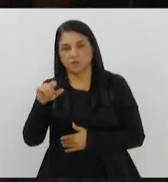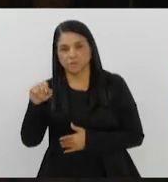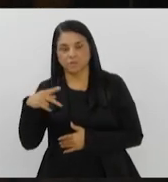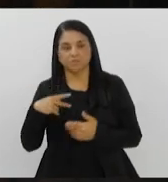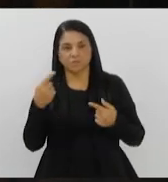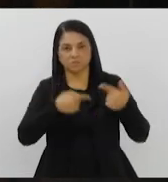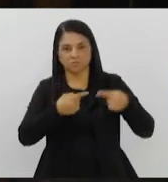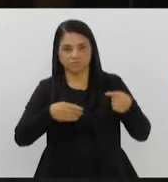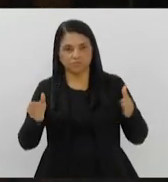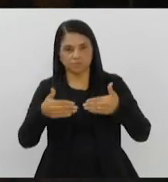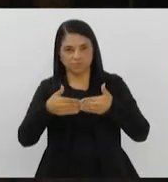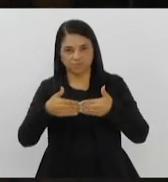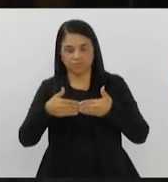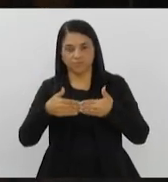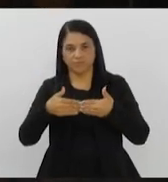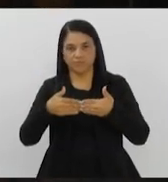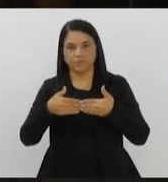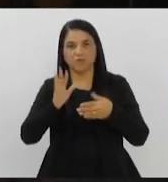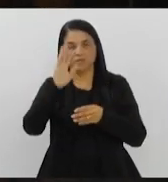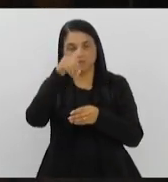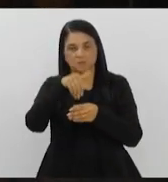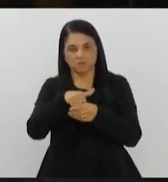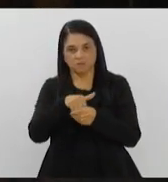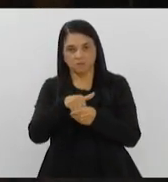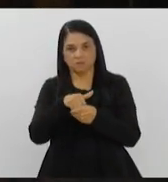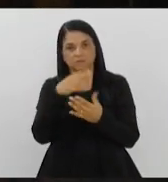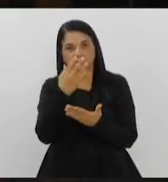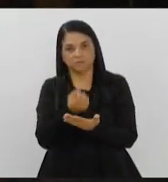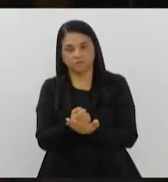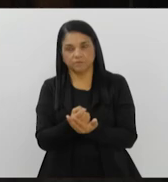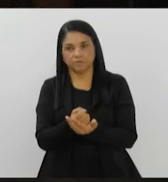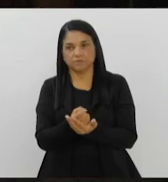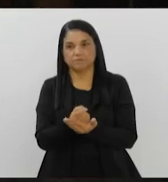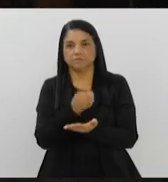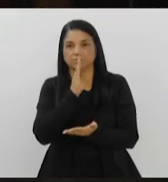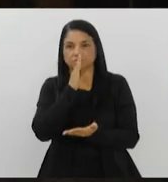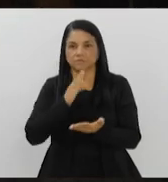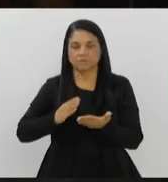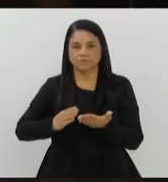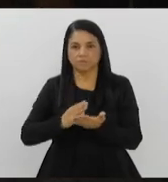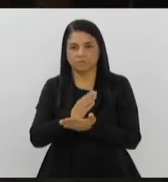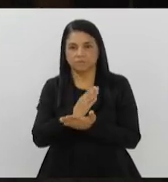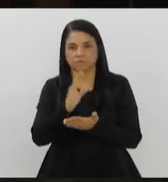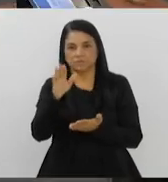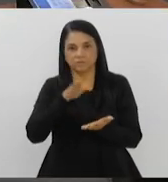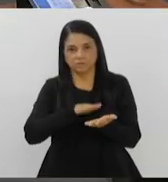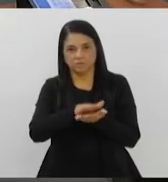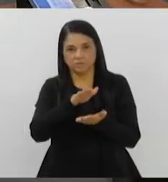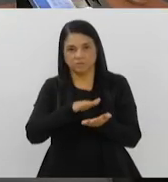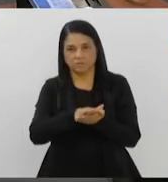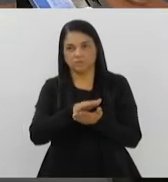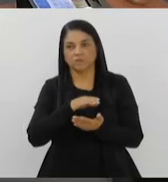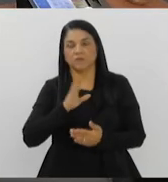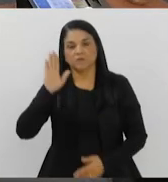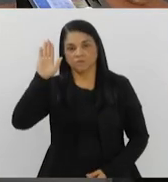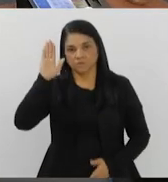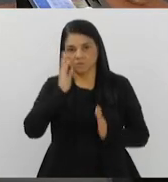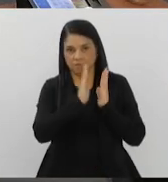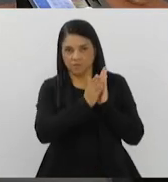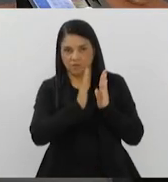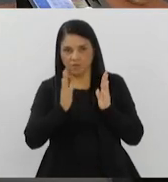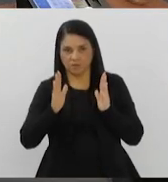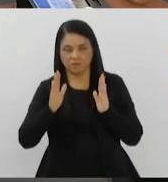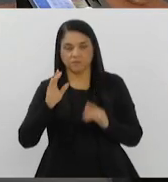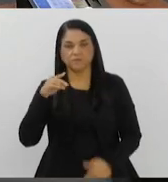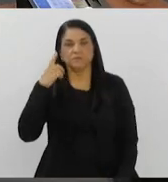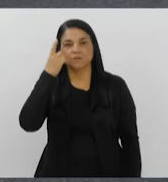queira discutir, encerrada a discussão. Em votação, os senhores que aprovam, mas como estão, aprovado, vai a publicação. Pela ordem. Deputado